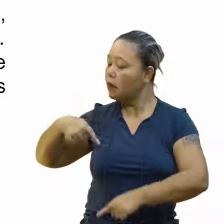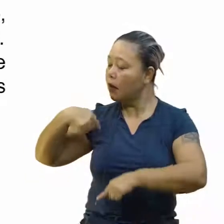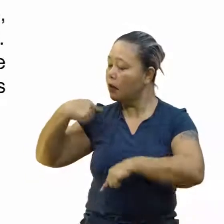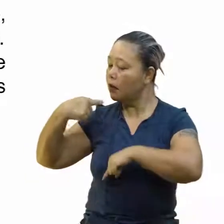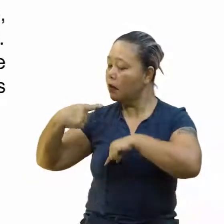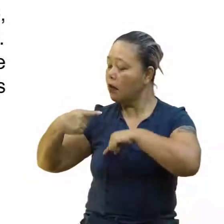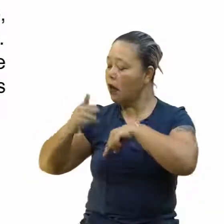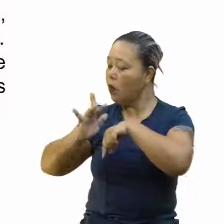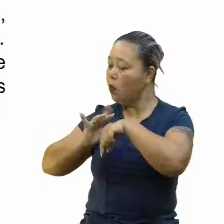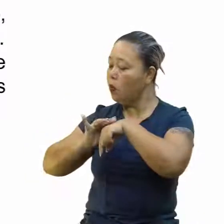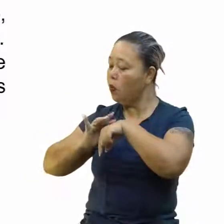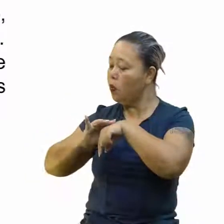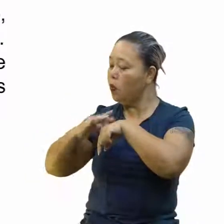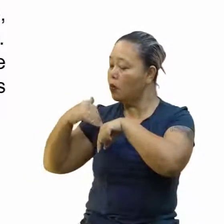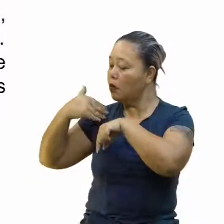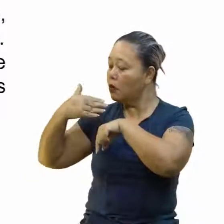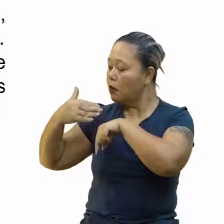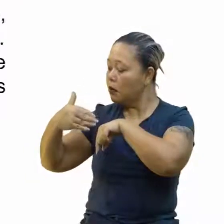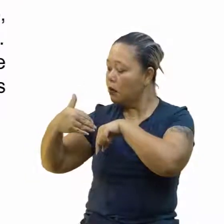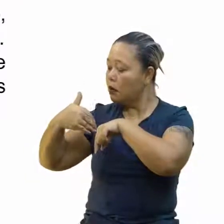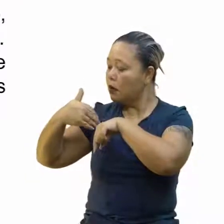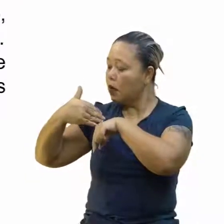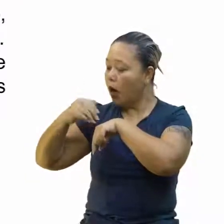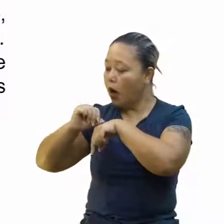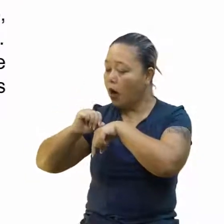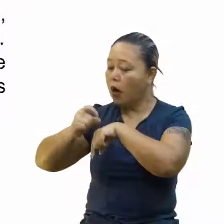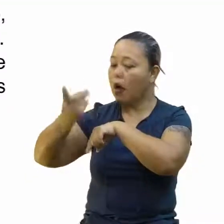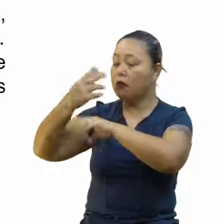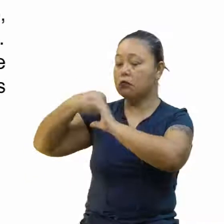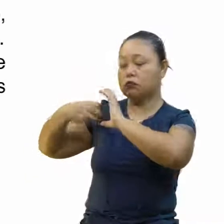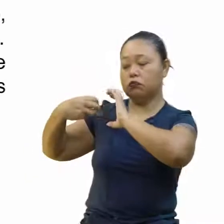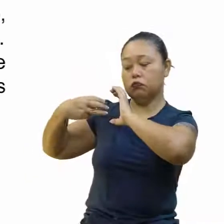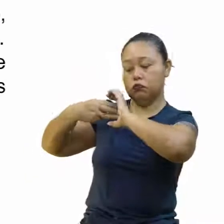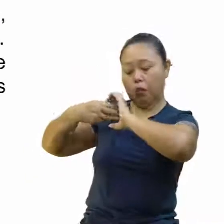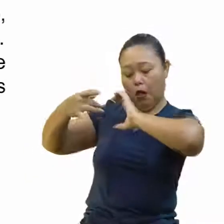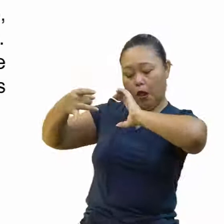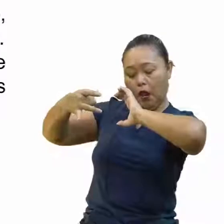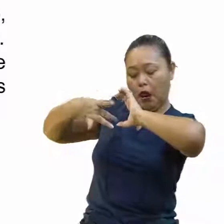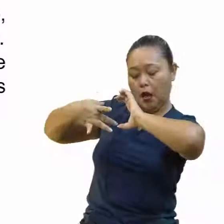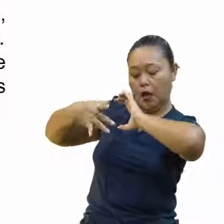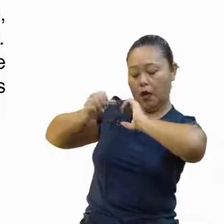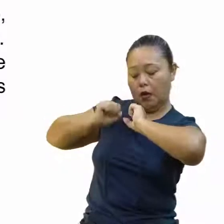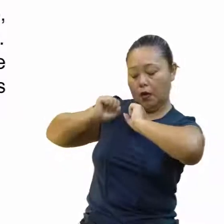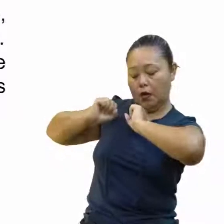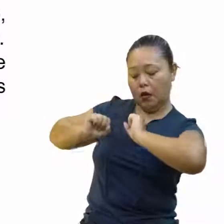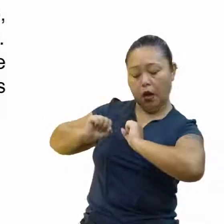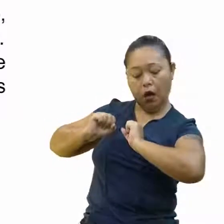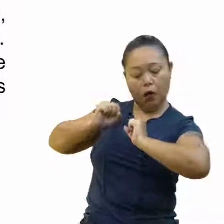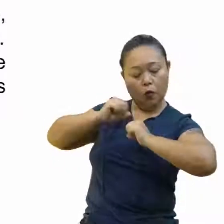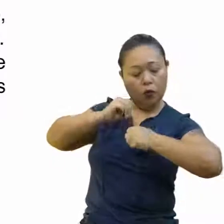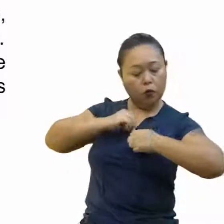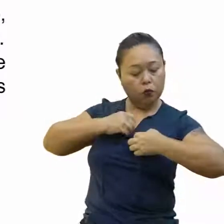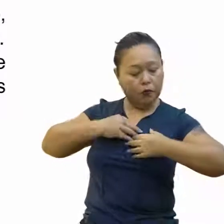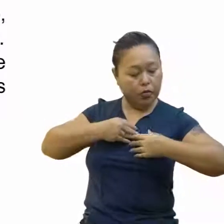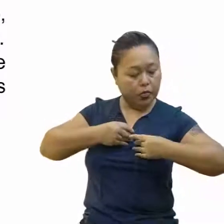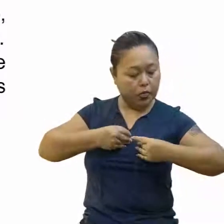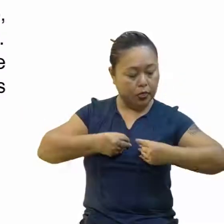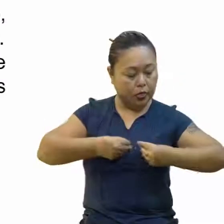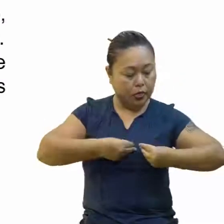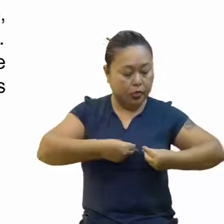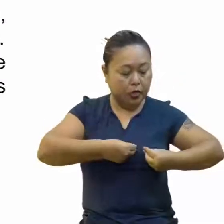ela é silenciosa. Ela comete lá as células do teu corpo, os sistemas, os tecidos, de